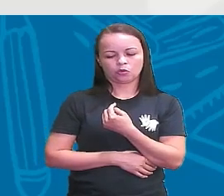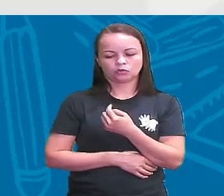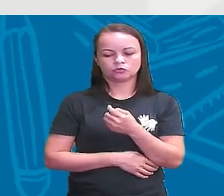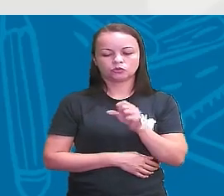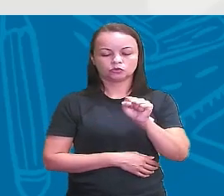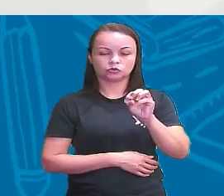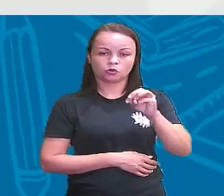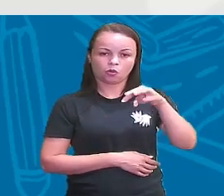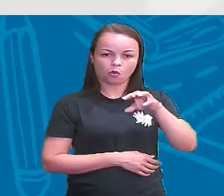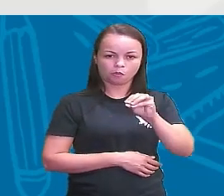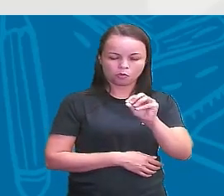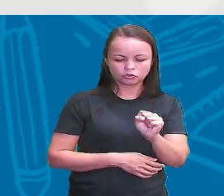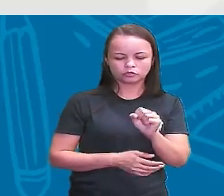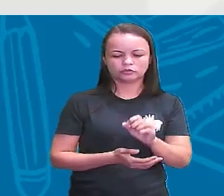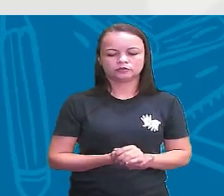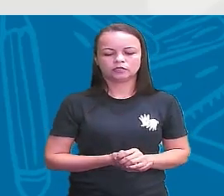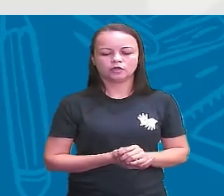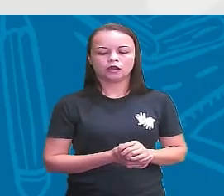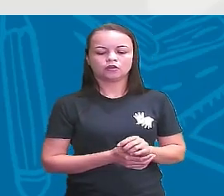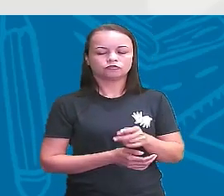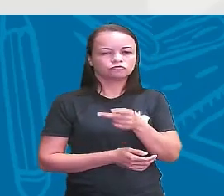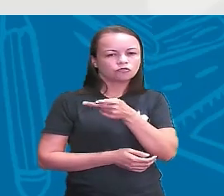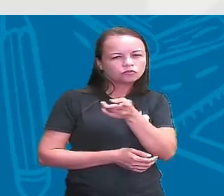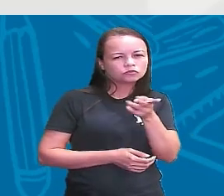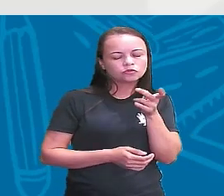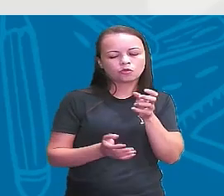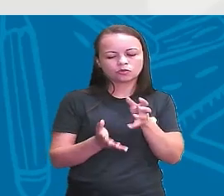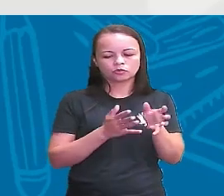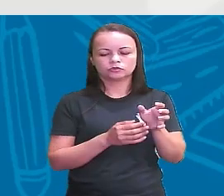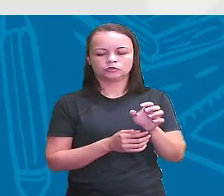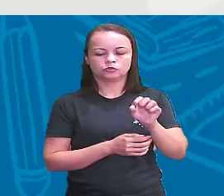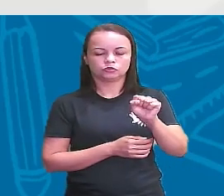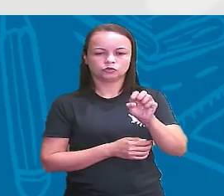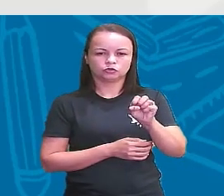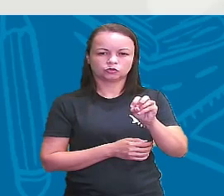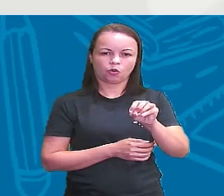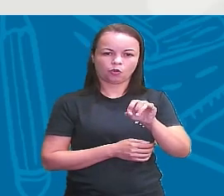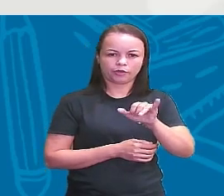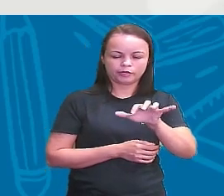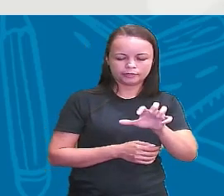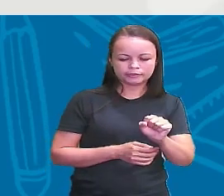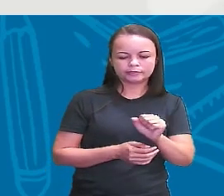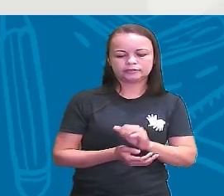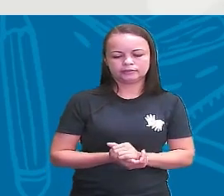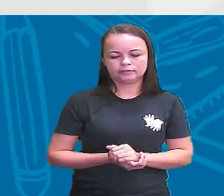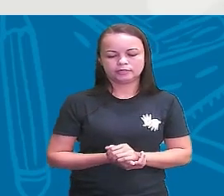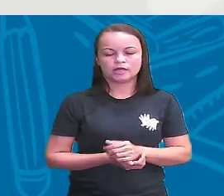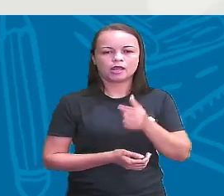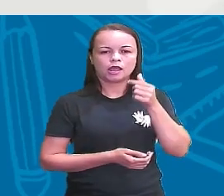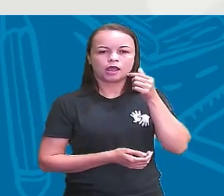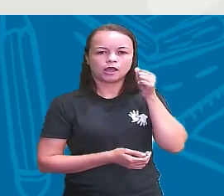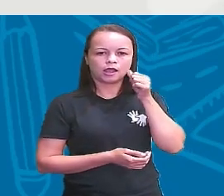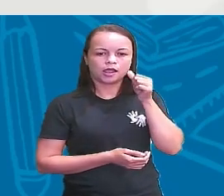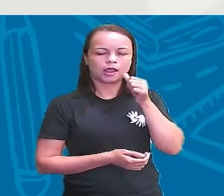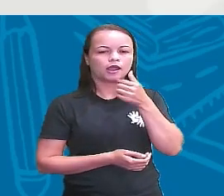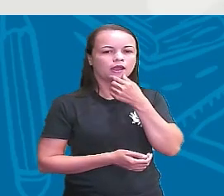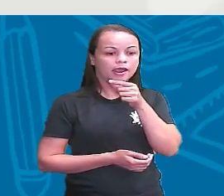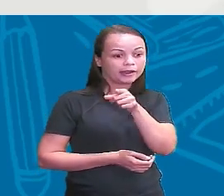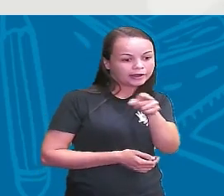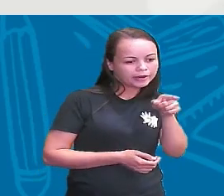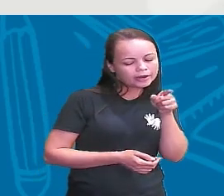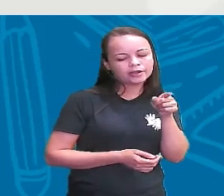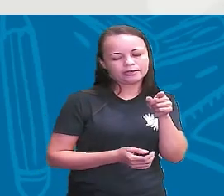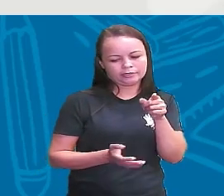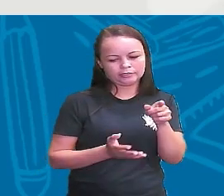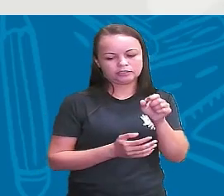ou vosotras, sois, ellos, ellas e usted são, certo? E aí a